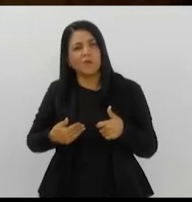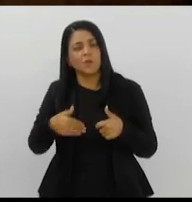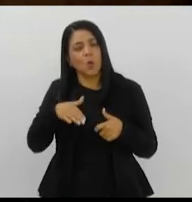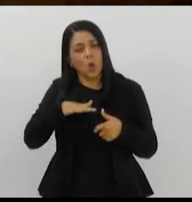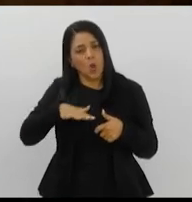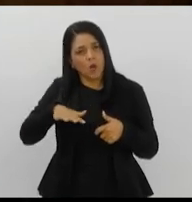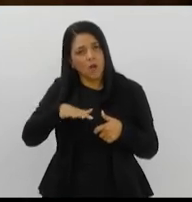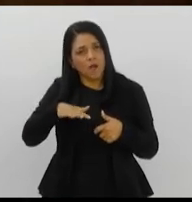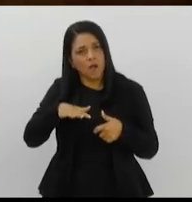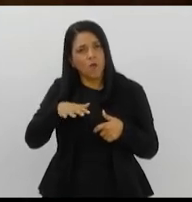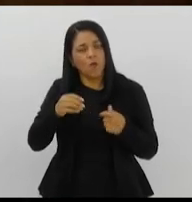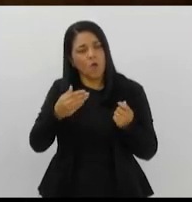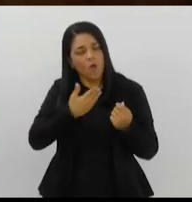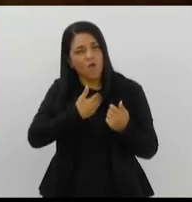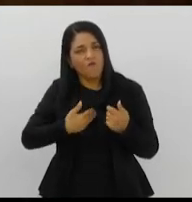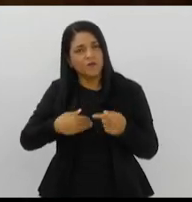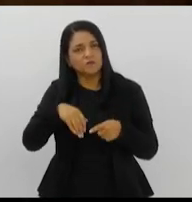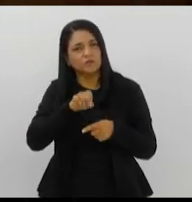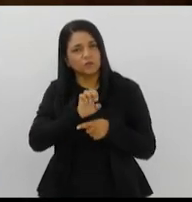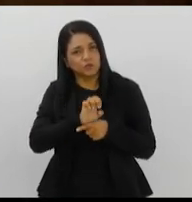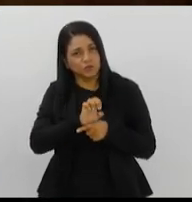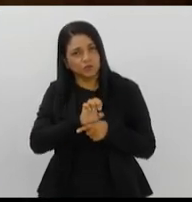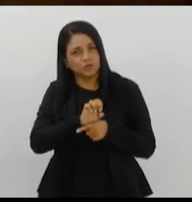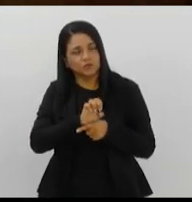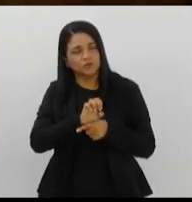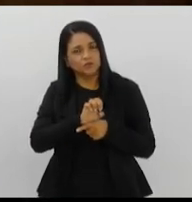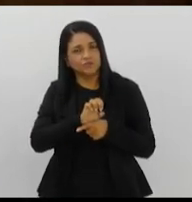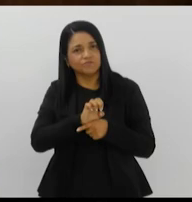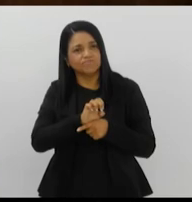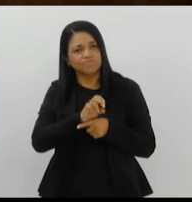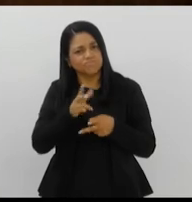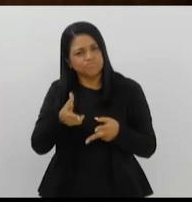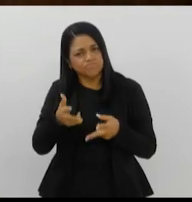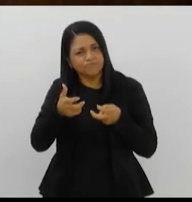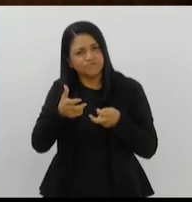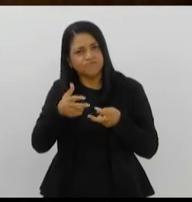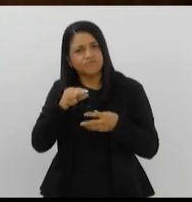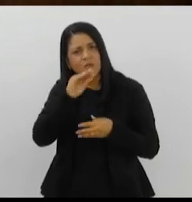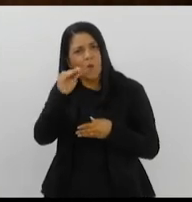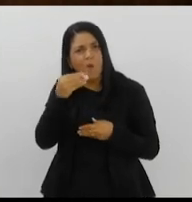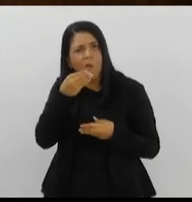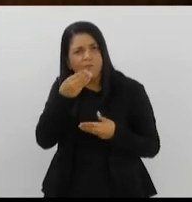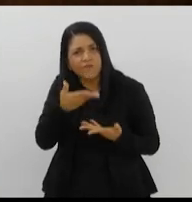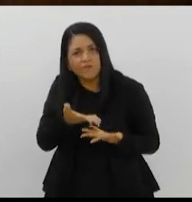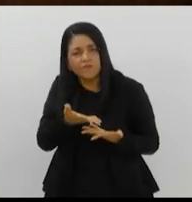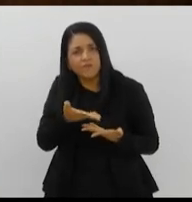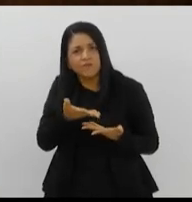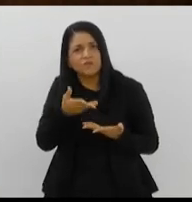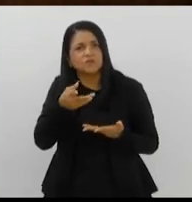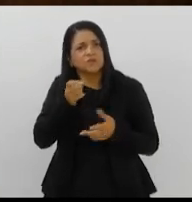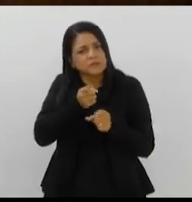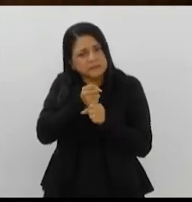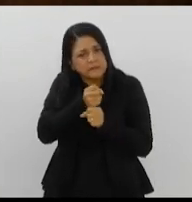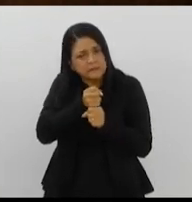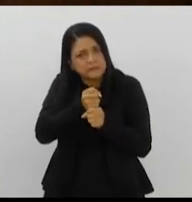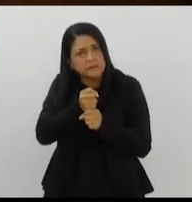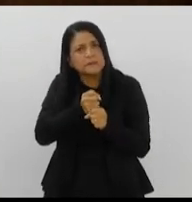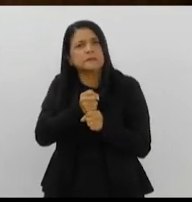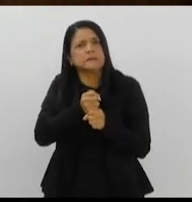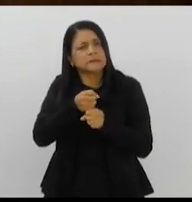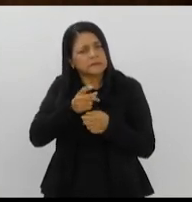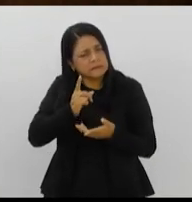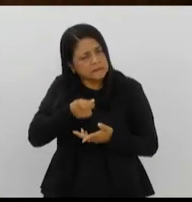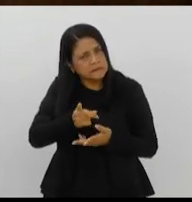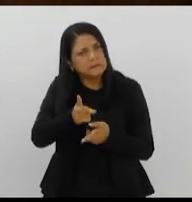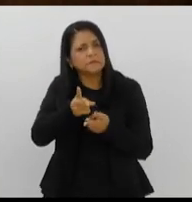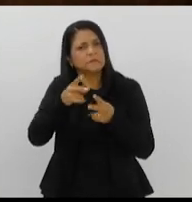locais quanto o governo do Estado, têm de prever o óbvio. Todos os anos a gente tem chuva, chuva